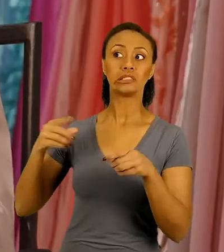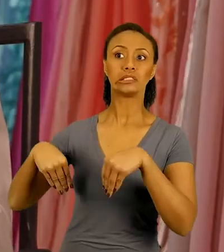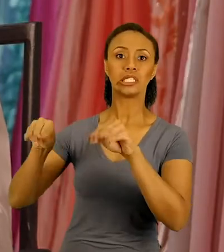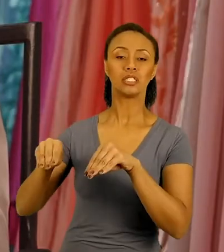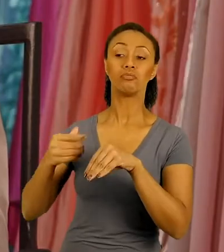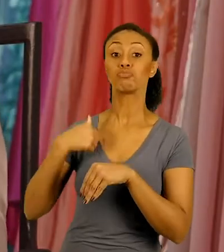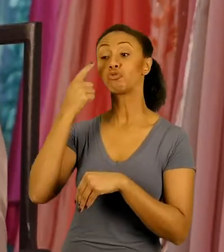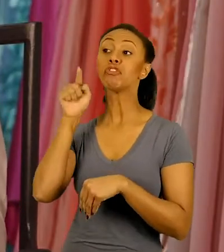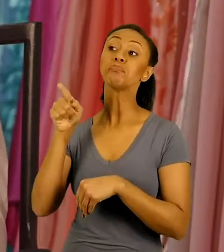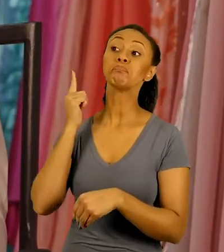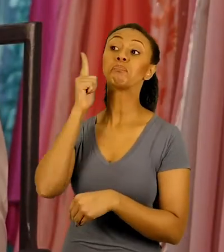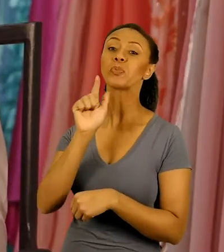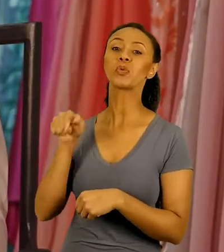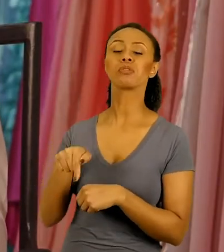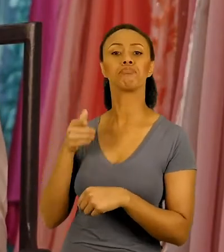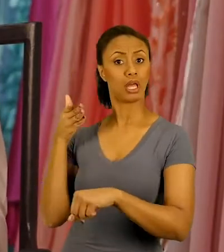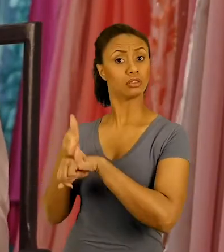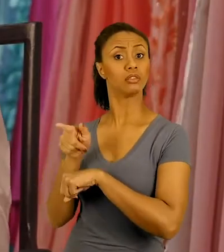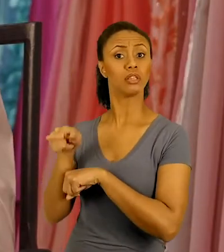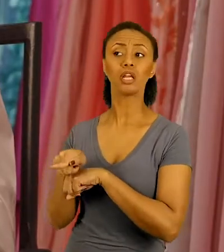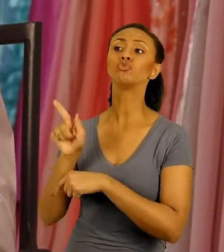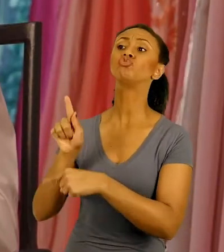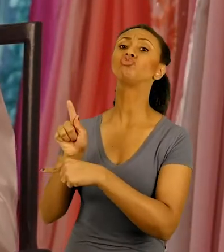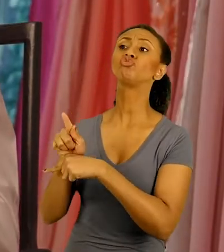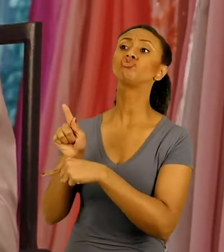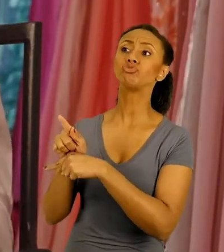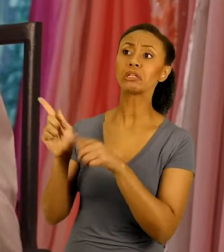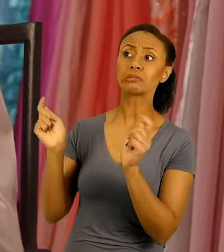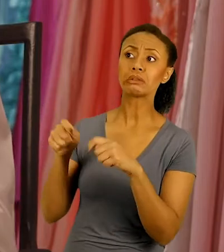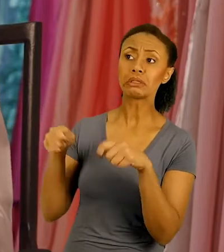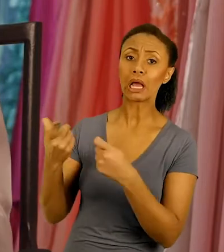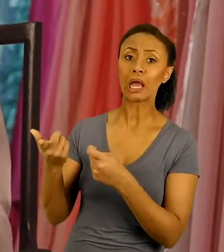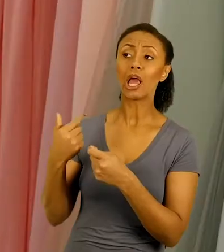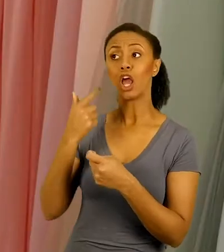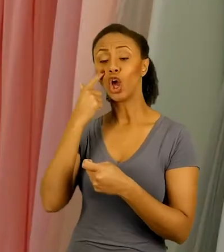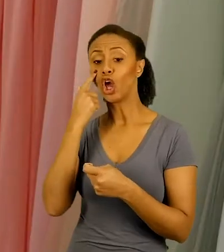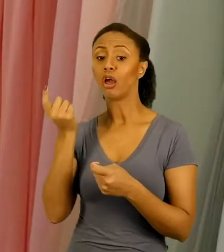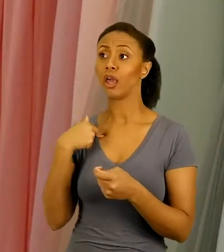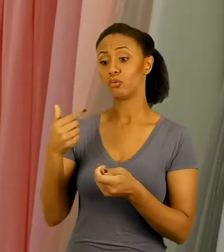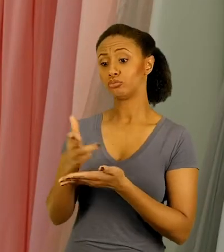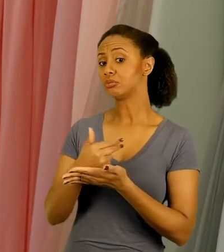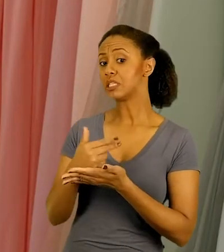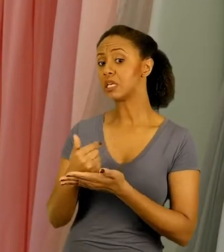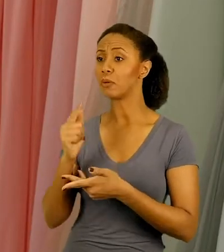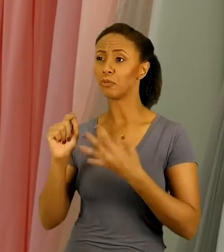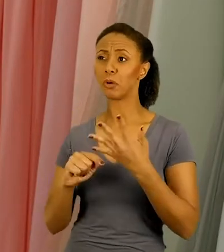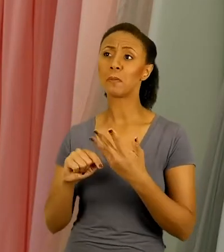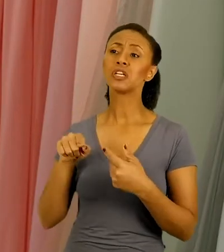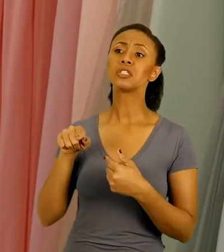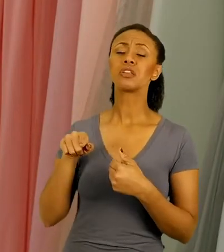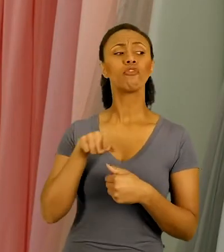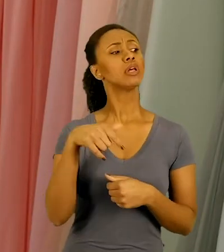Aí entrei numa loja, perguntei o gerente, né? Aí falei pra ele, olha, eu desenho tudo e tal, mas quantos anos